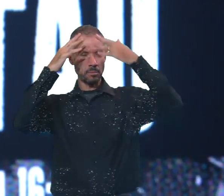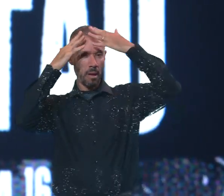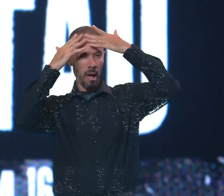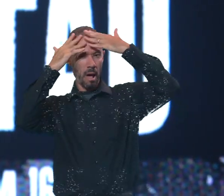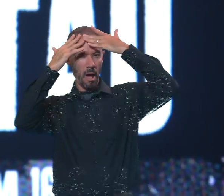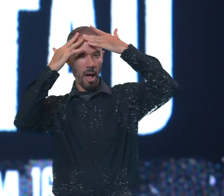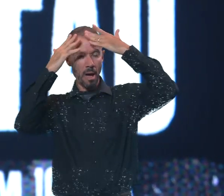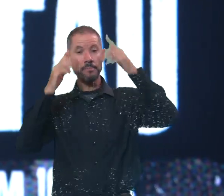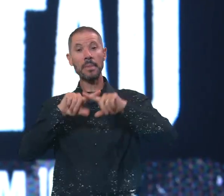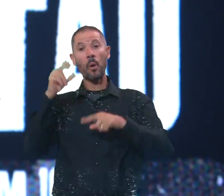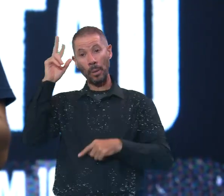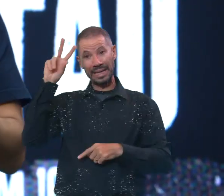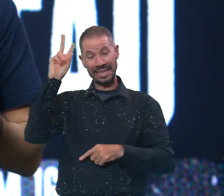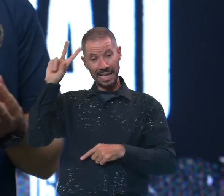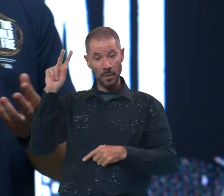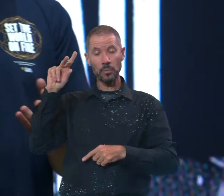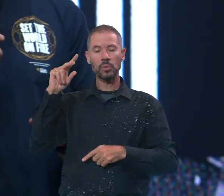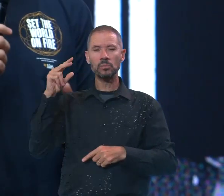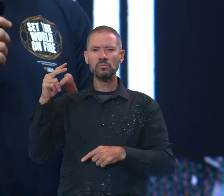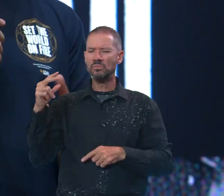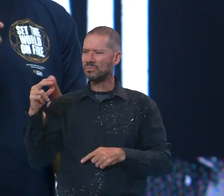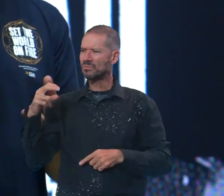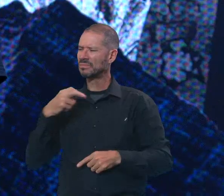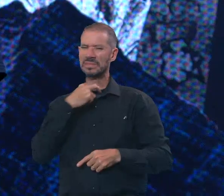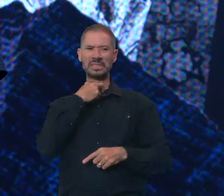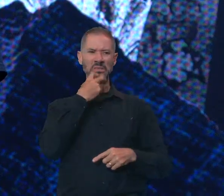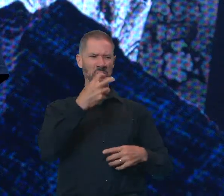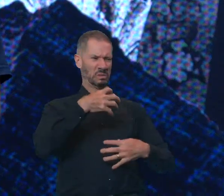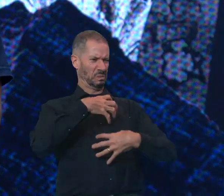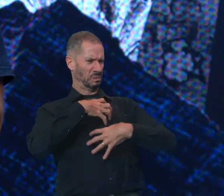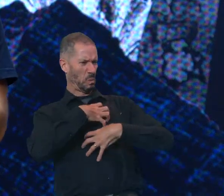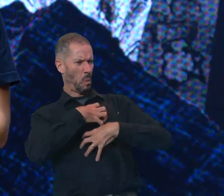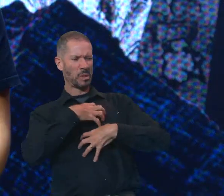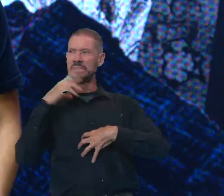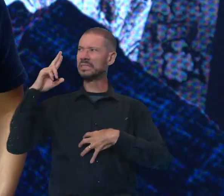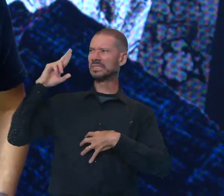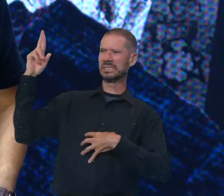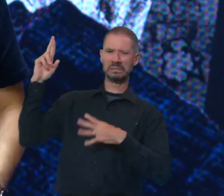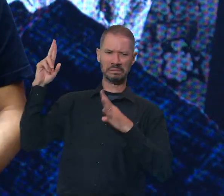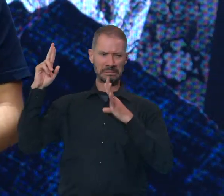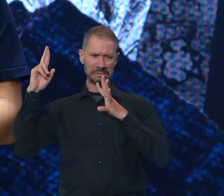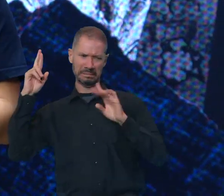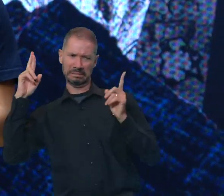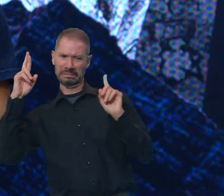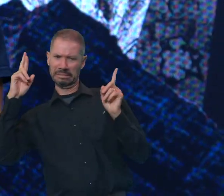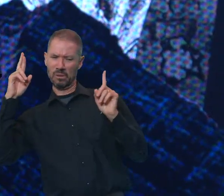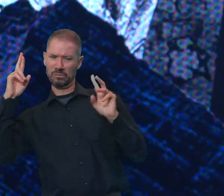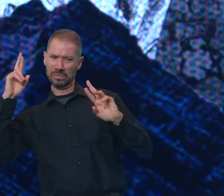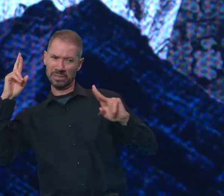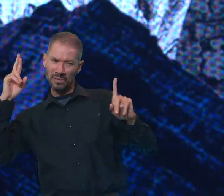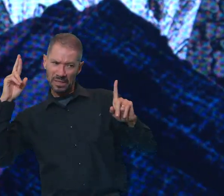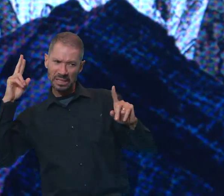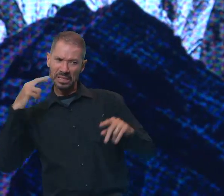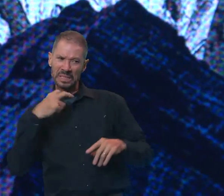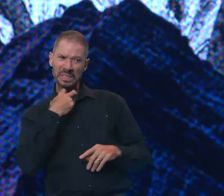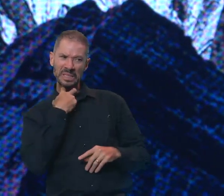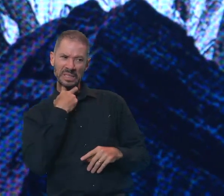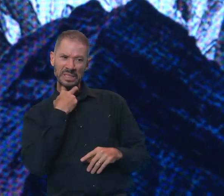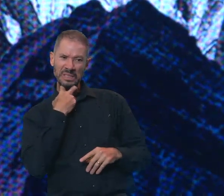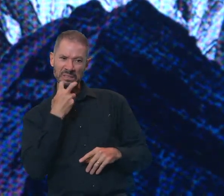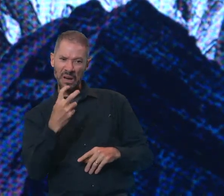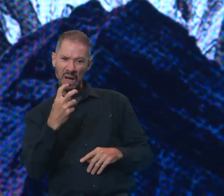assim, eu lembro que eu comecei a ouvir uma voz que não era a voz do meu Senhor que eu reconheço. E aquela voz dizia